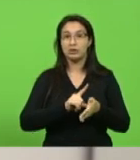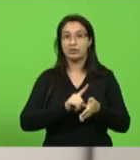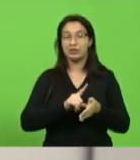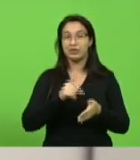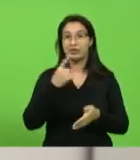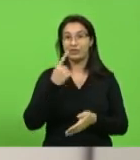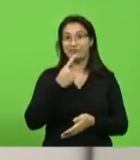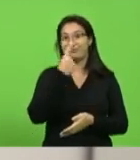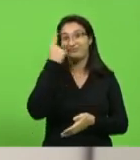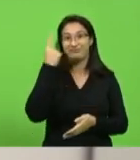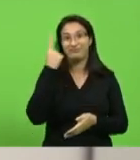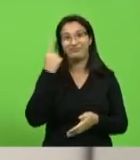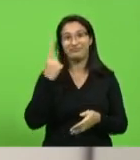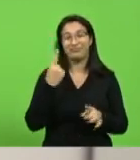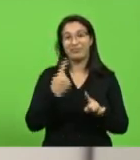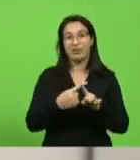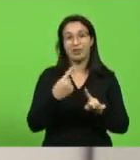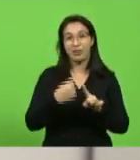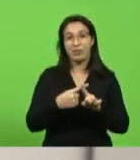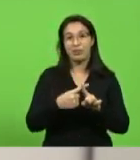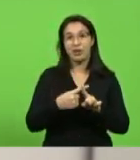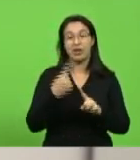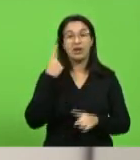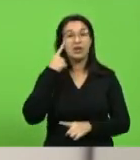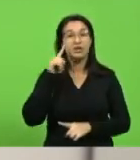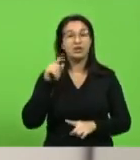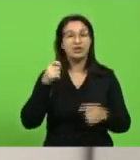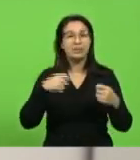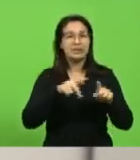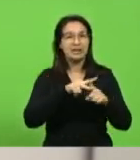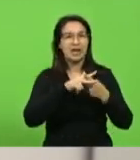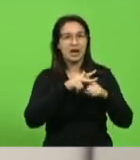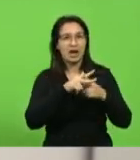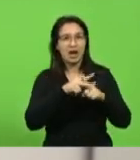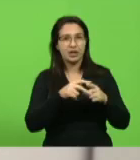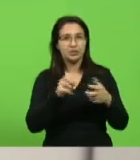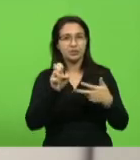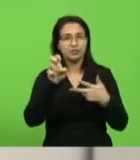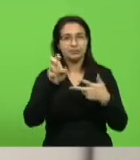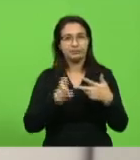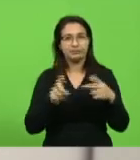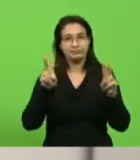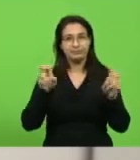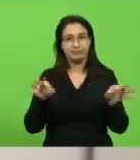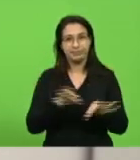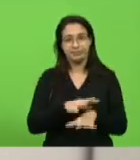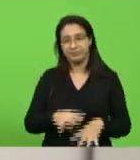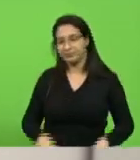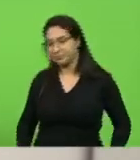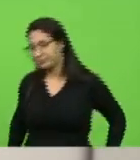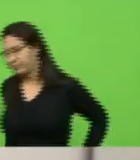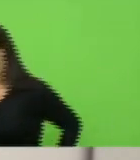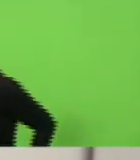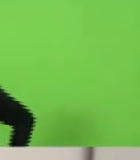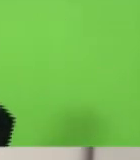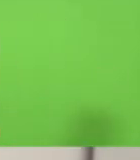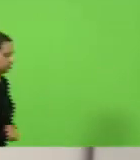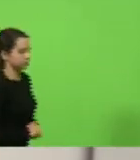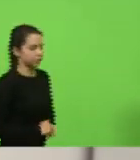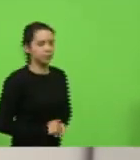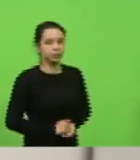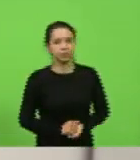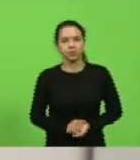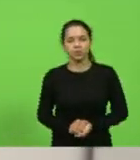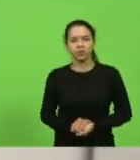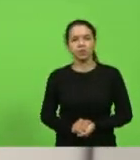eis que ainda pendia de ajustes por parte do Poder Executivo, fecha aspas. Apesar da informação